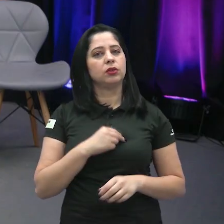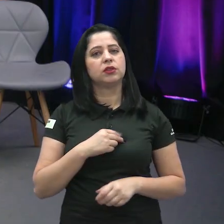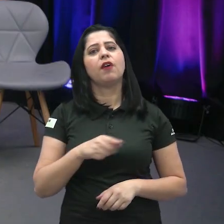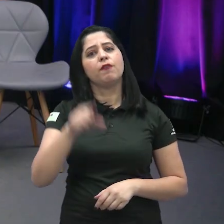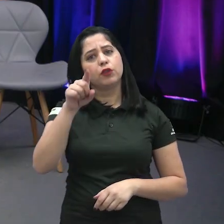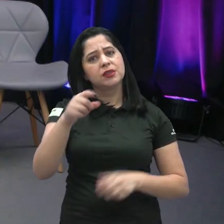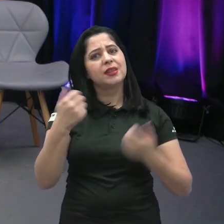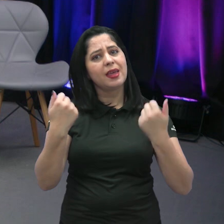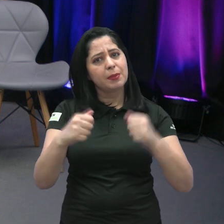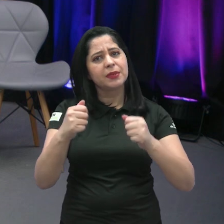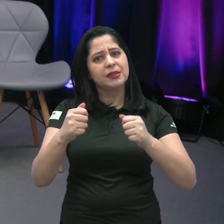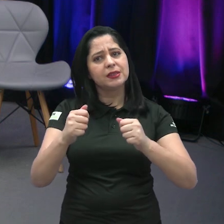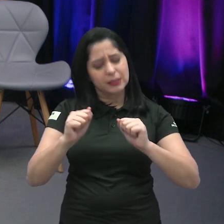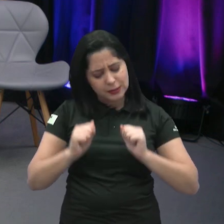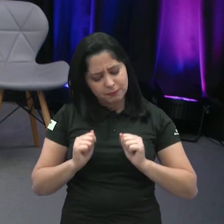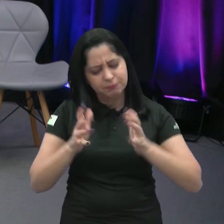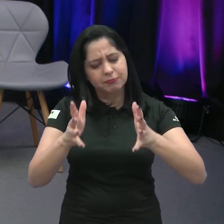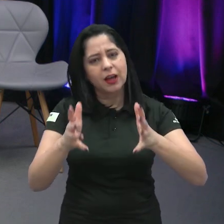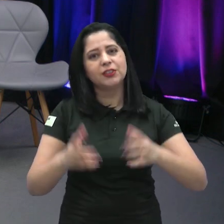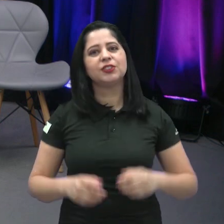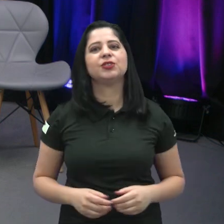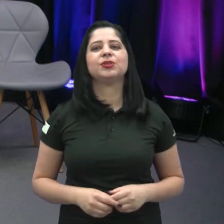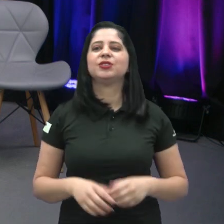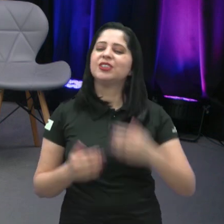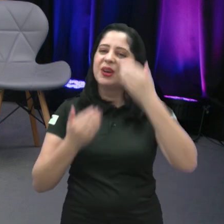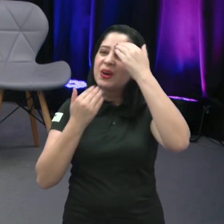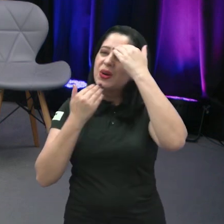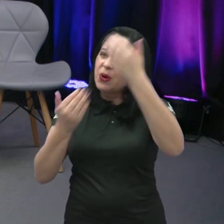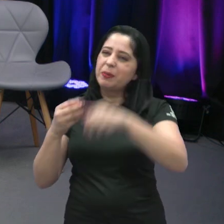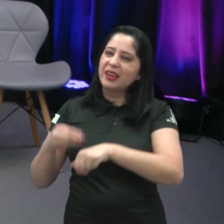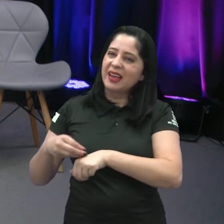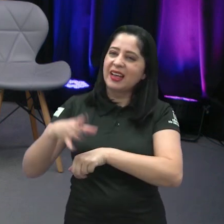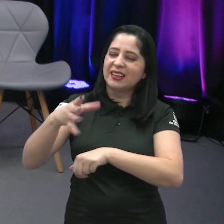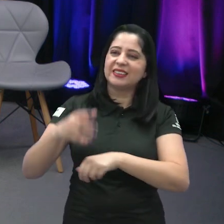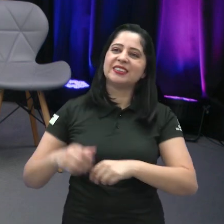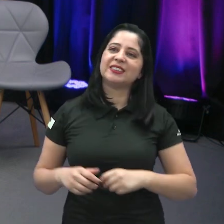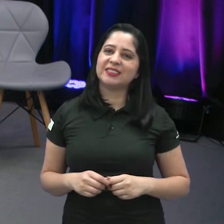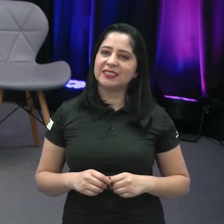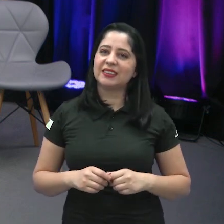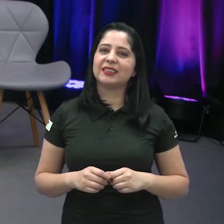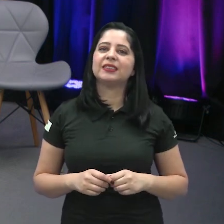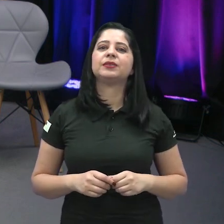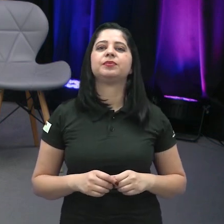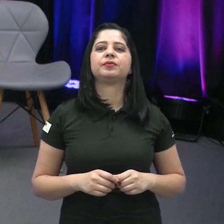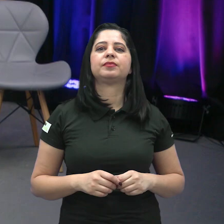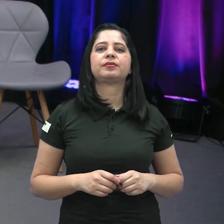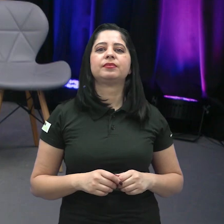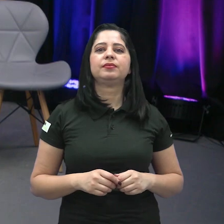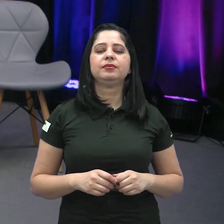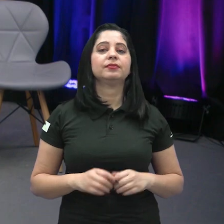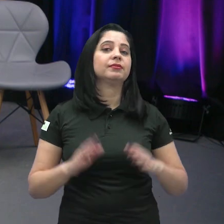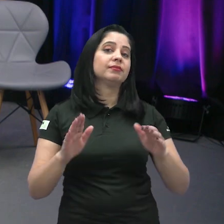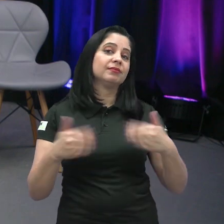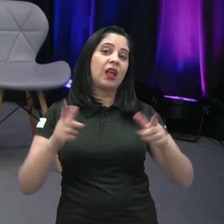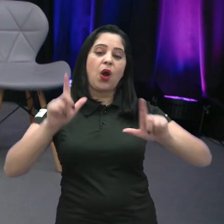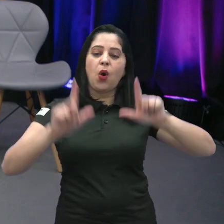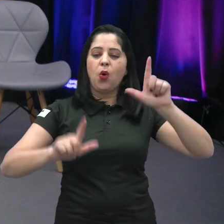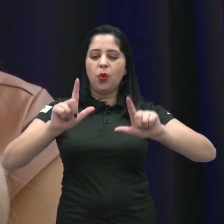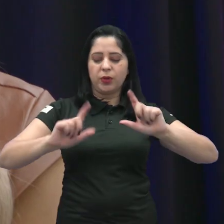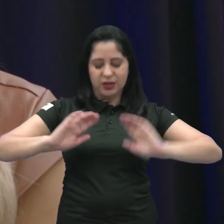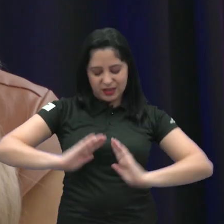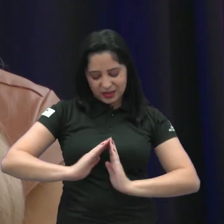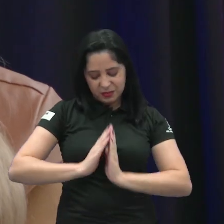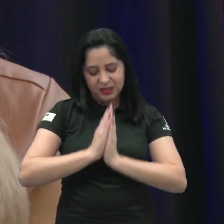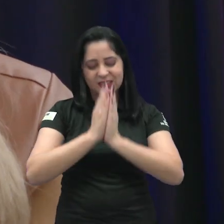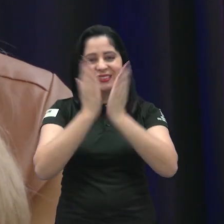você começar a dar esse start. Felipe, meu muito obrigada por essas dicas que você deu aqui para as pessoas. E assim, chegamos